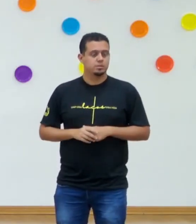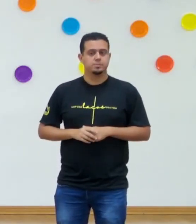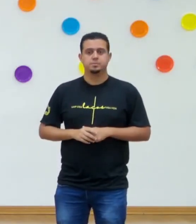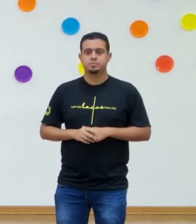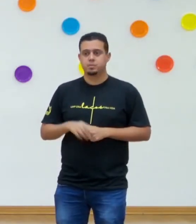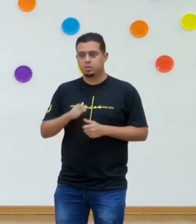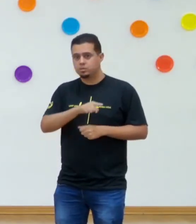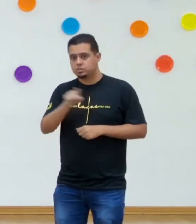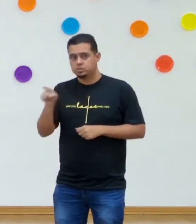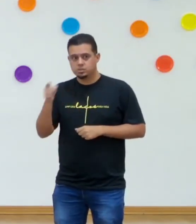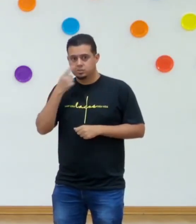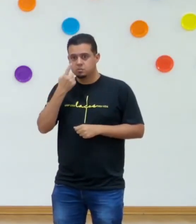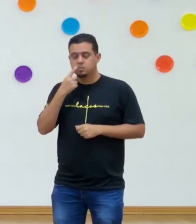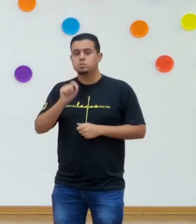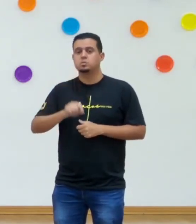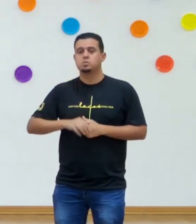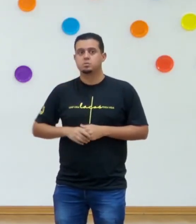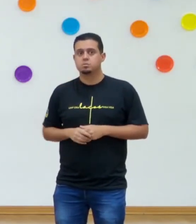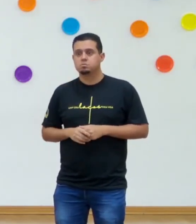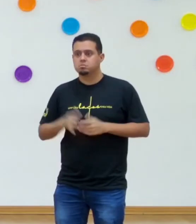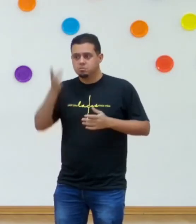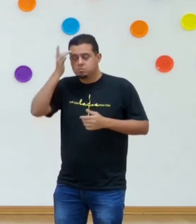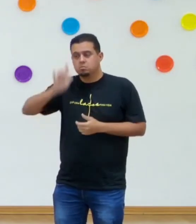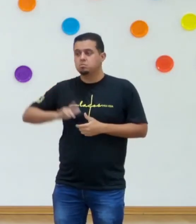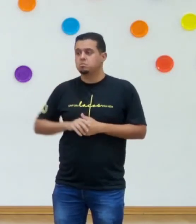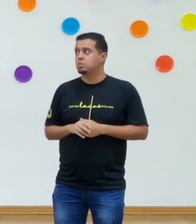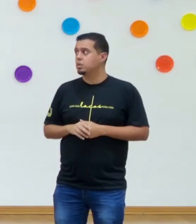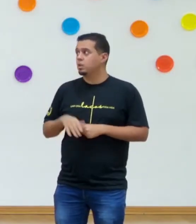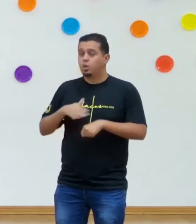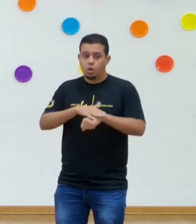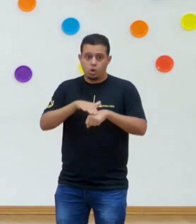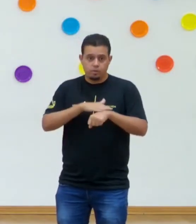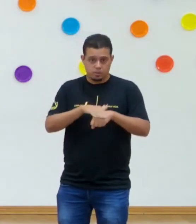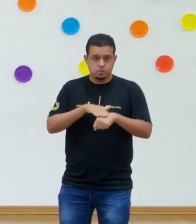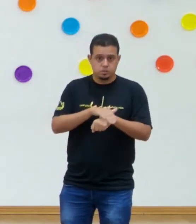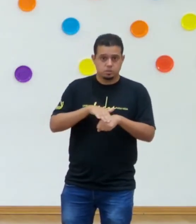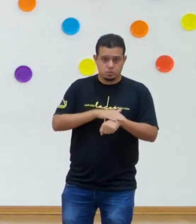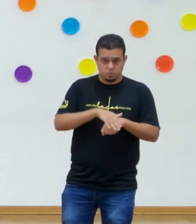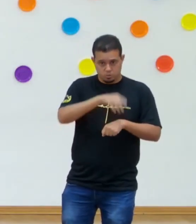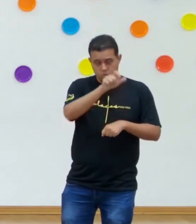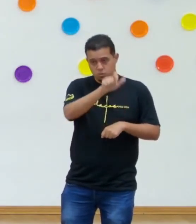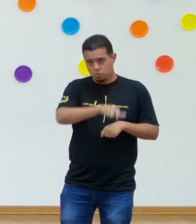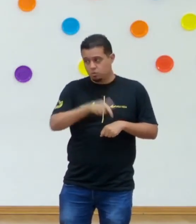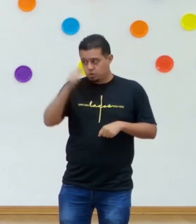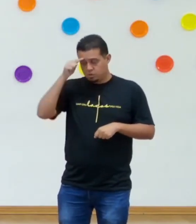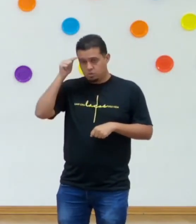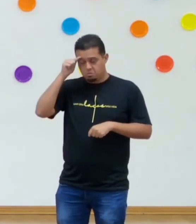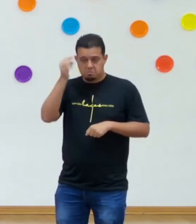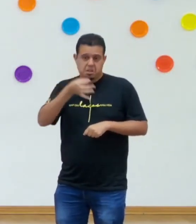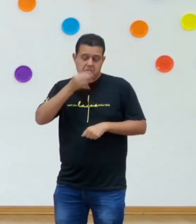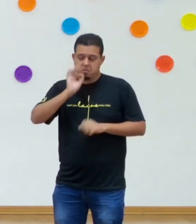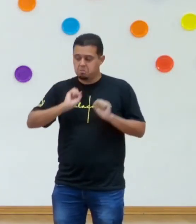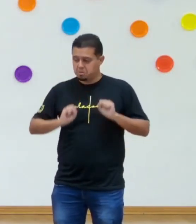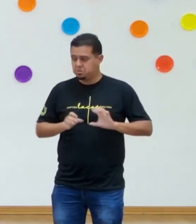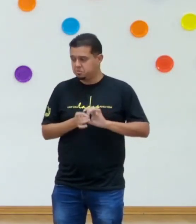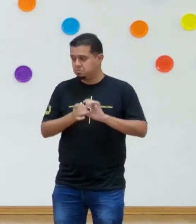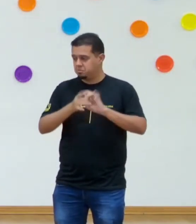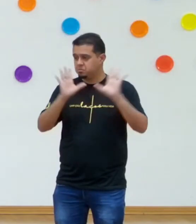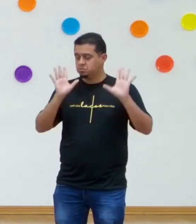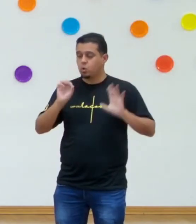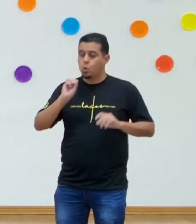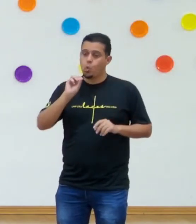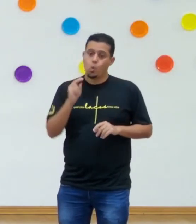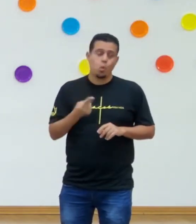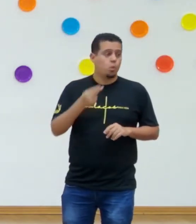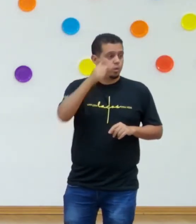vocês vão ver aí, não sei, conversando com um seminarista, conversando com algum pastor, no café, ou se o Guilherme